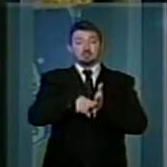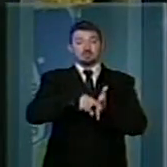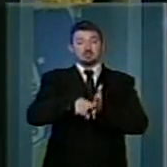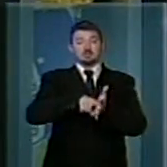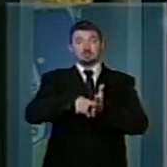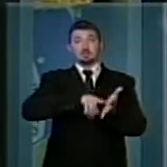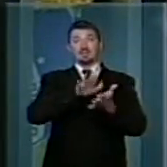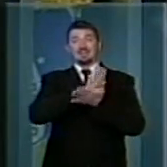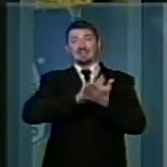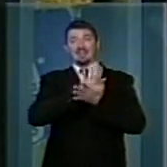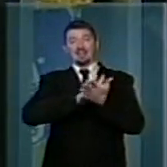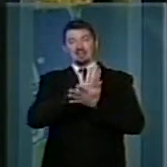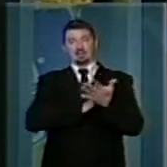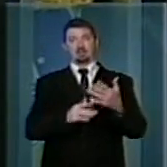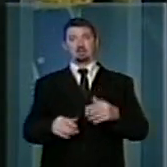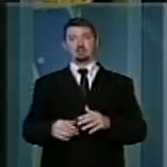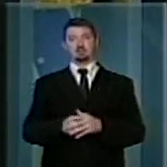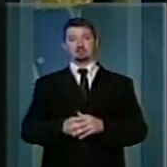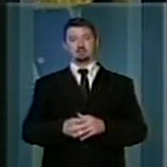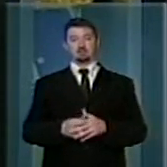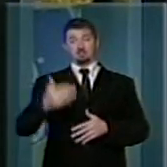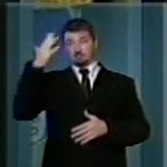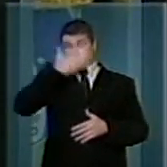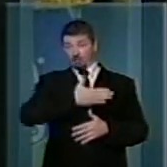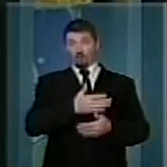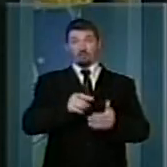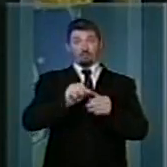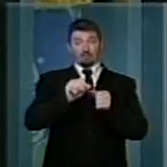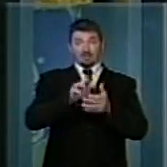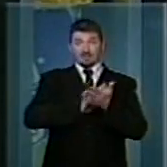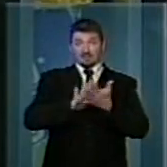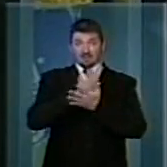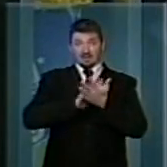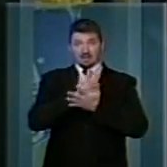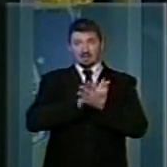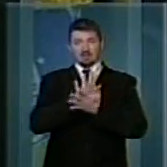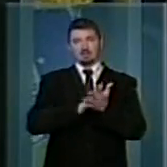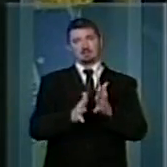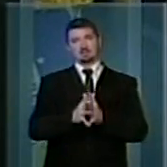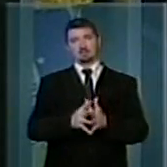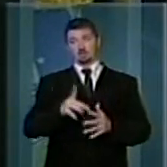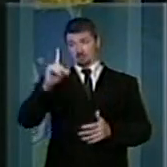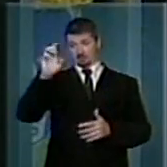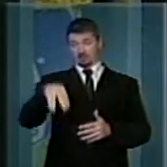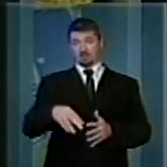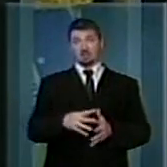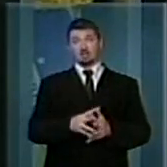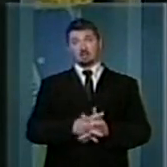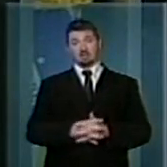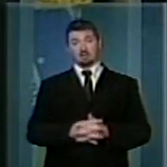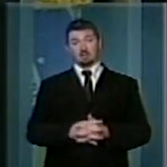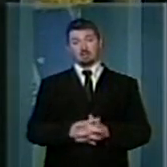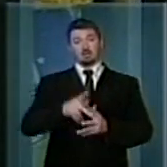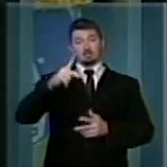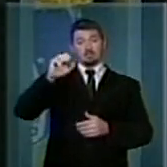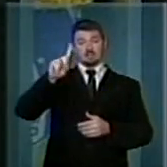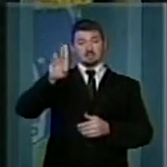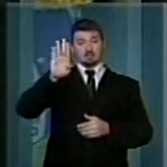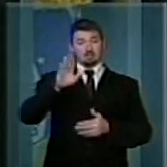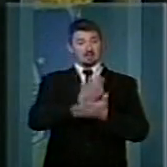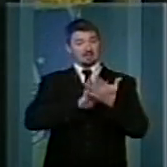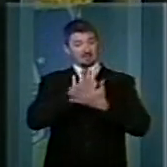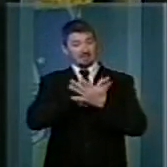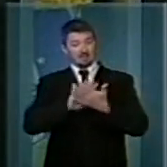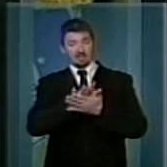foi produzida, nenhuma prova foi produzida pelos democratas, pelo PSDB.